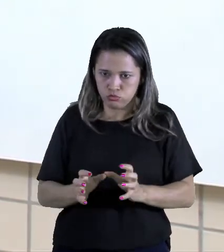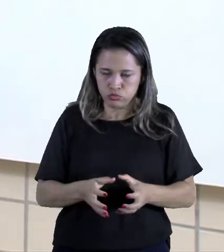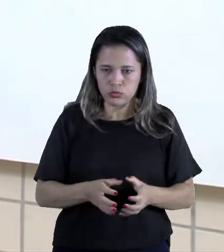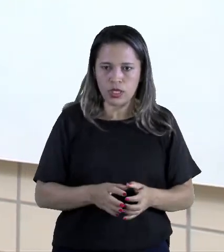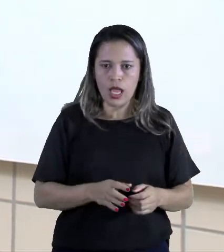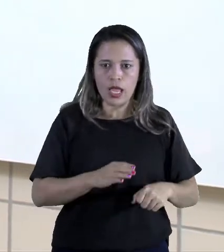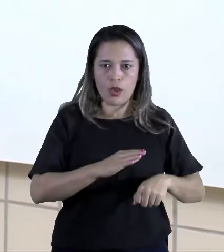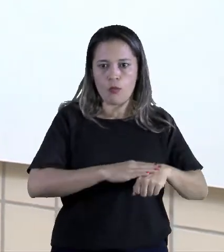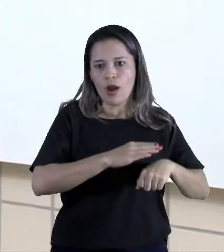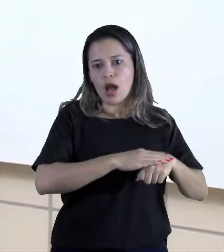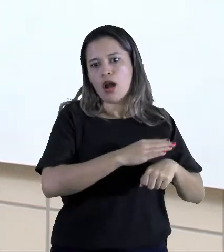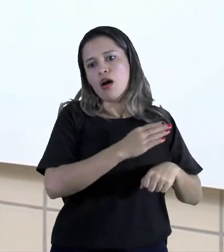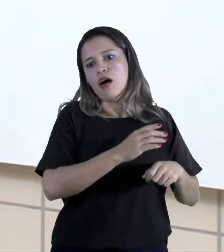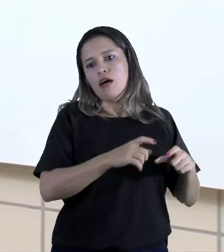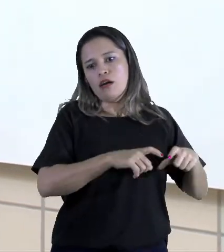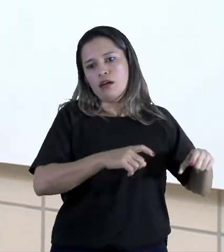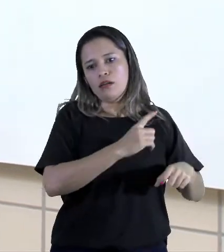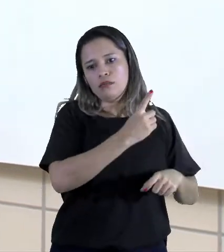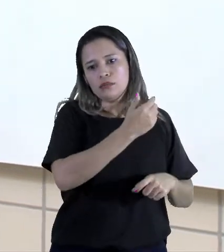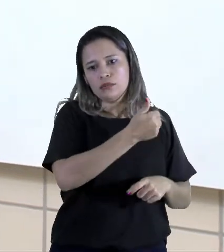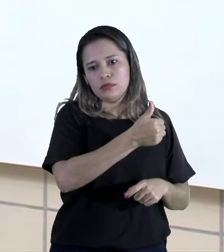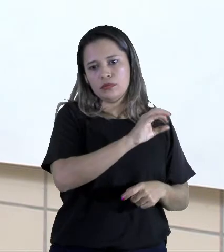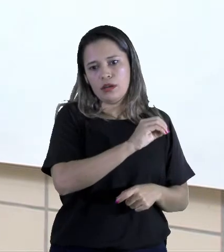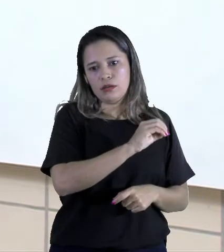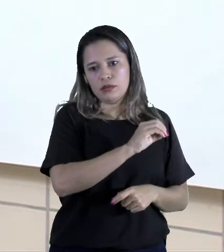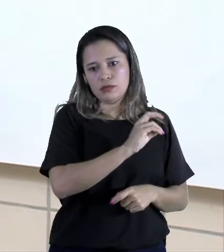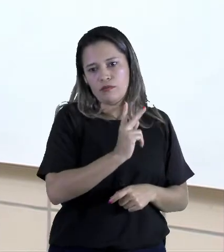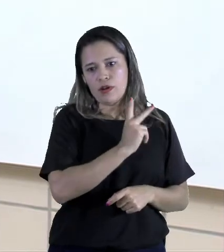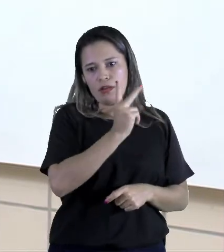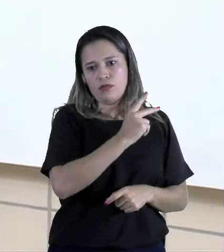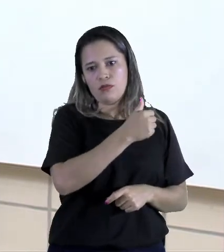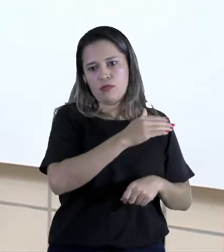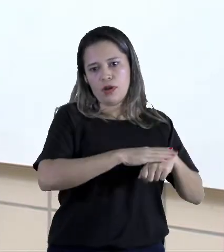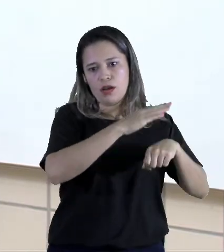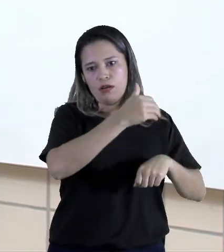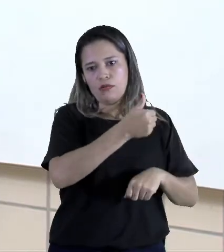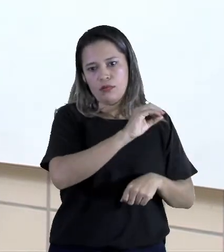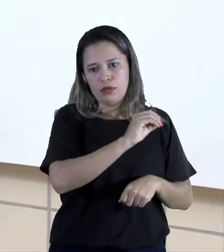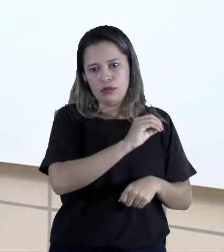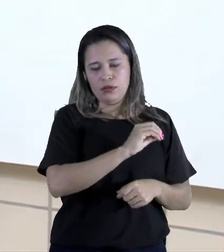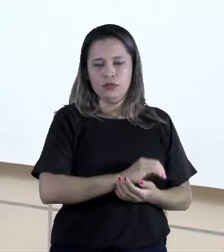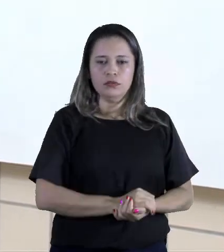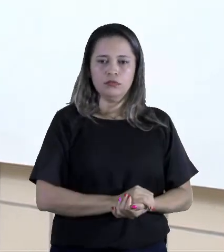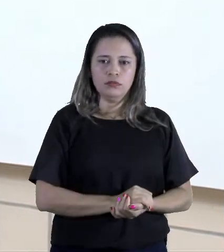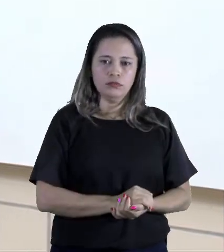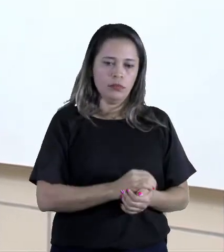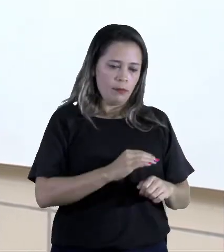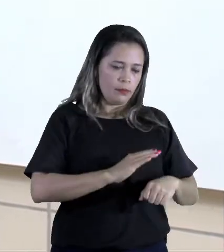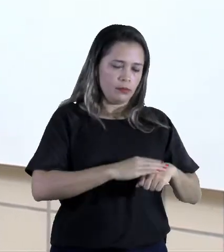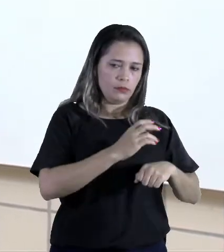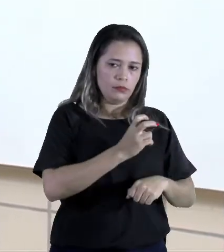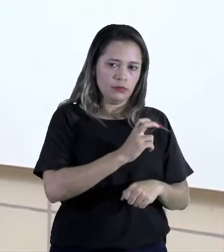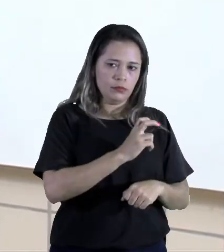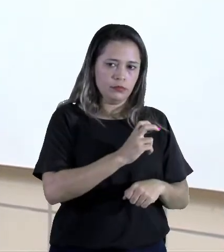é o 10. Então, você tem R$10 mais R$5, ó, as duas juntas, nós